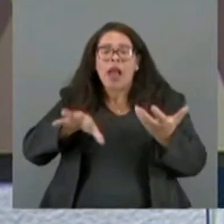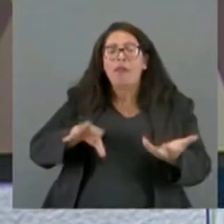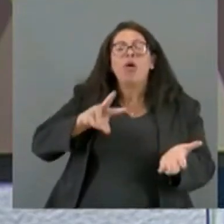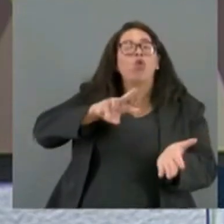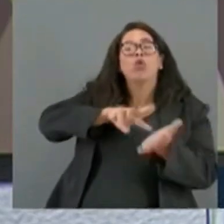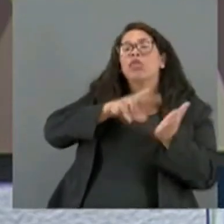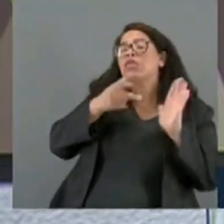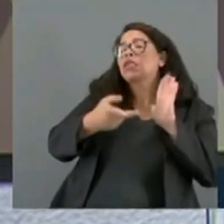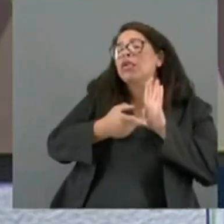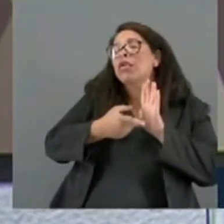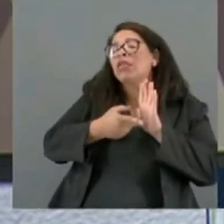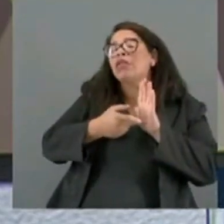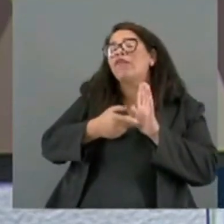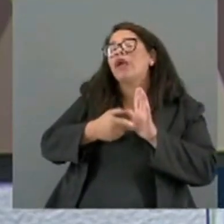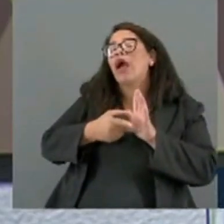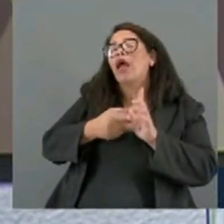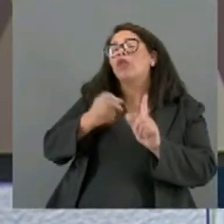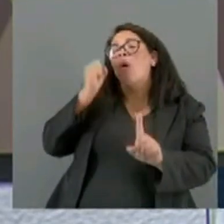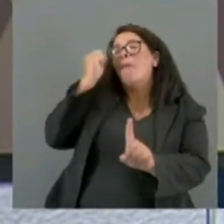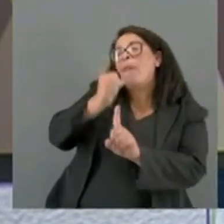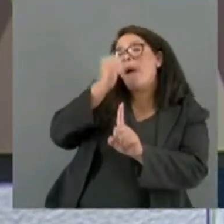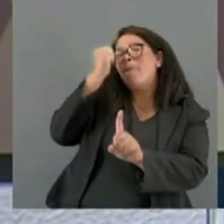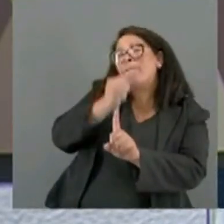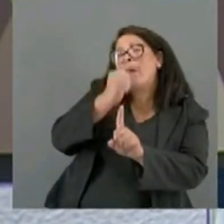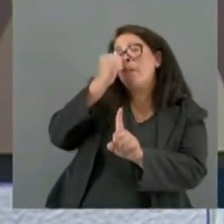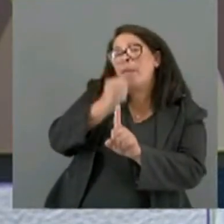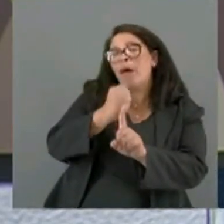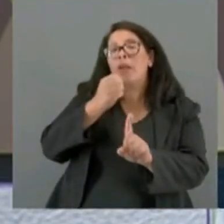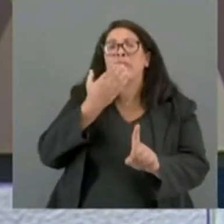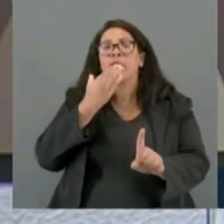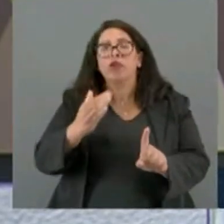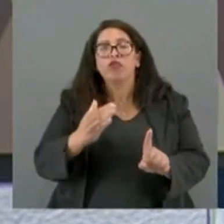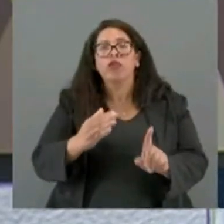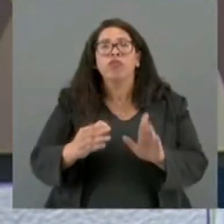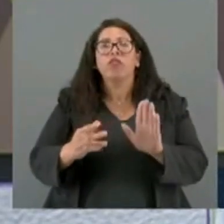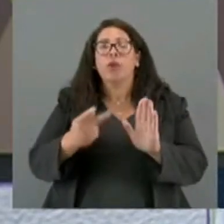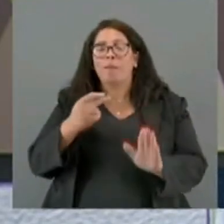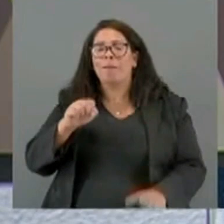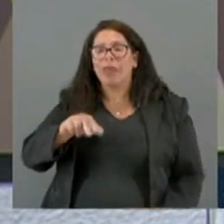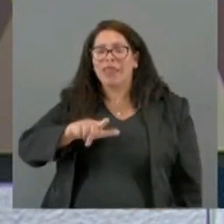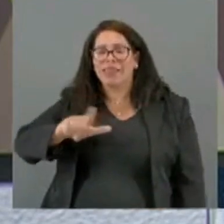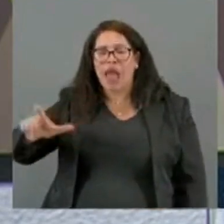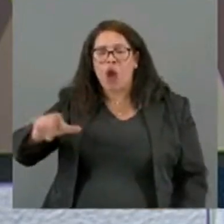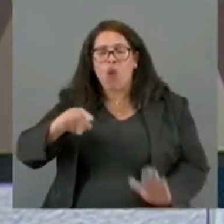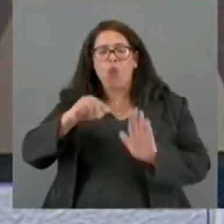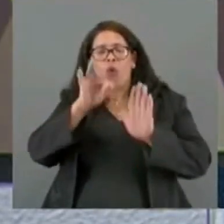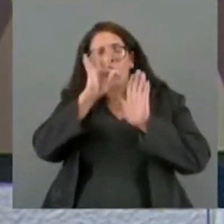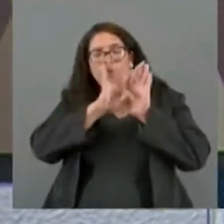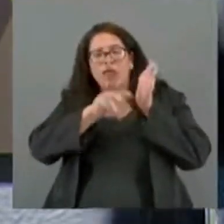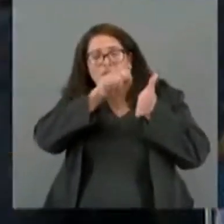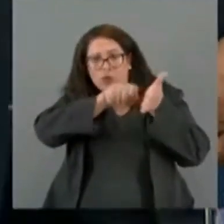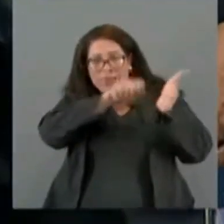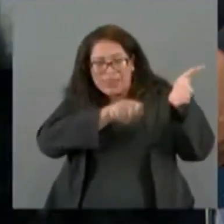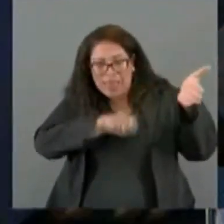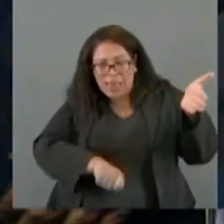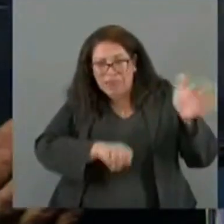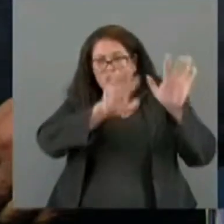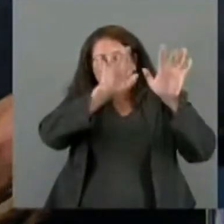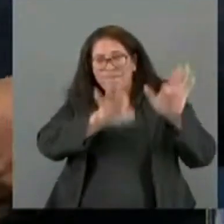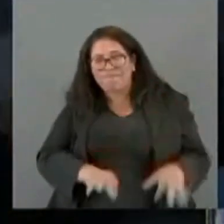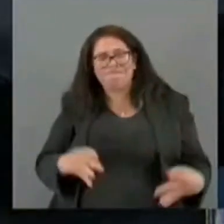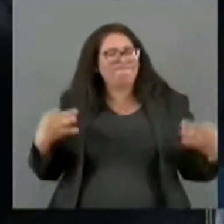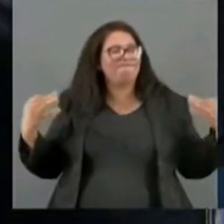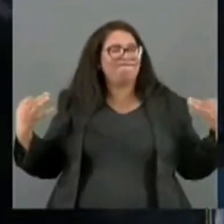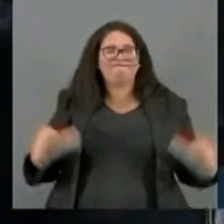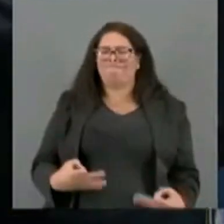feminicídio, é sem dúvida um tipo penal que foi criado com perfeição. foi criado a parte de